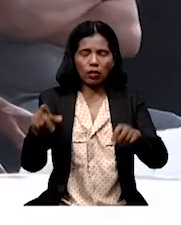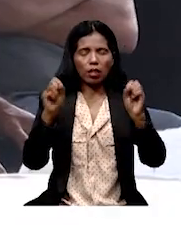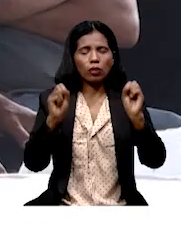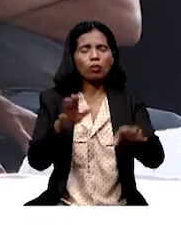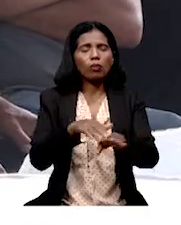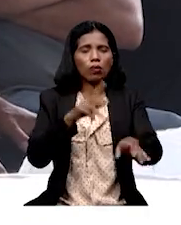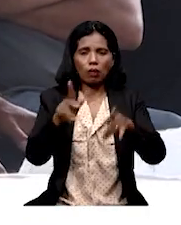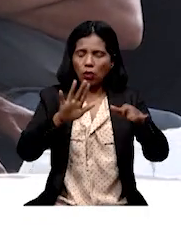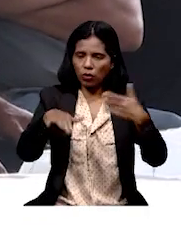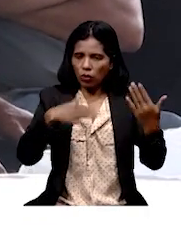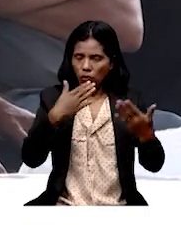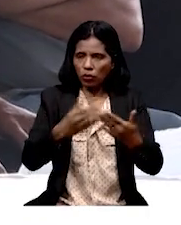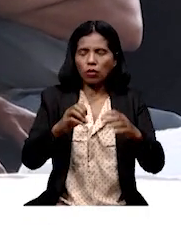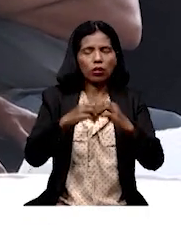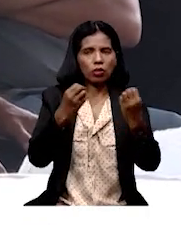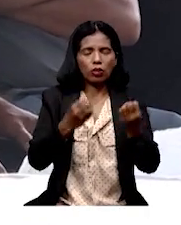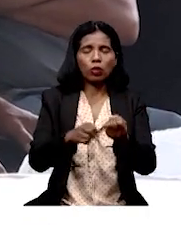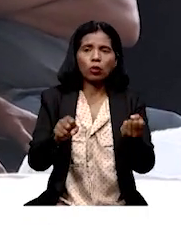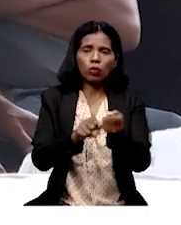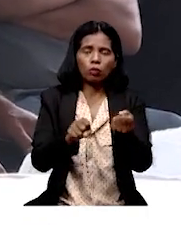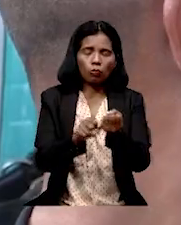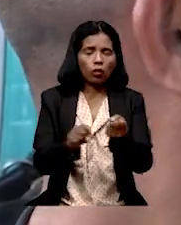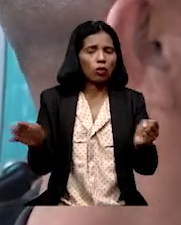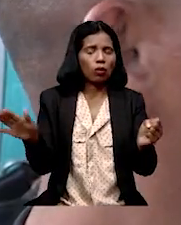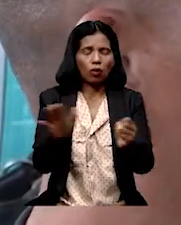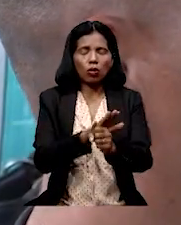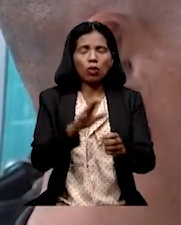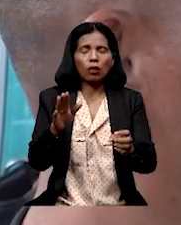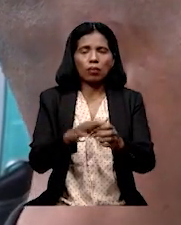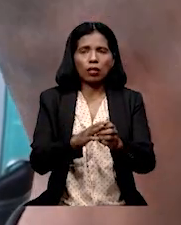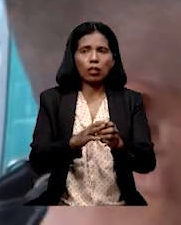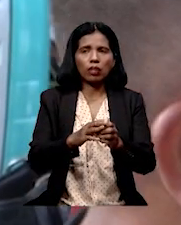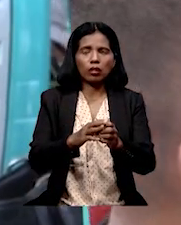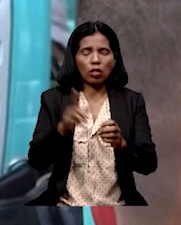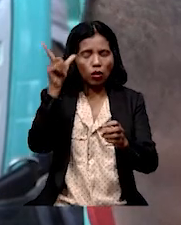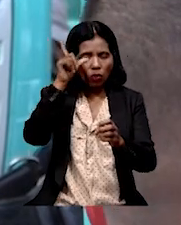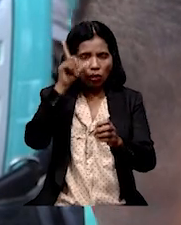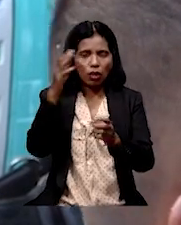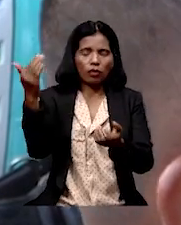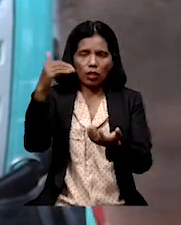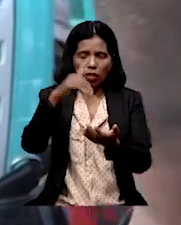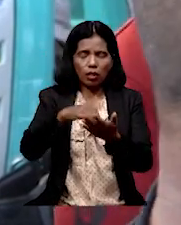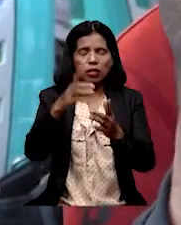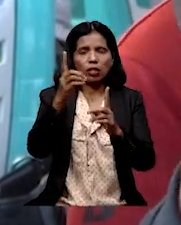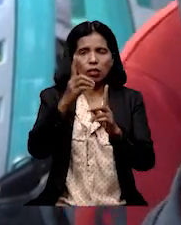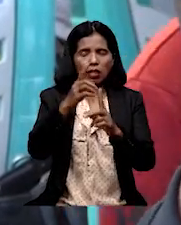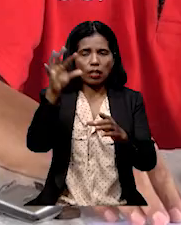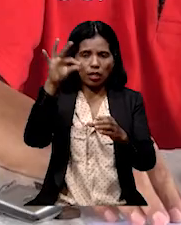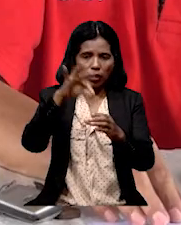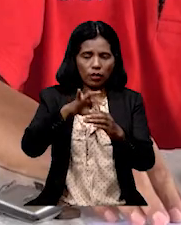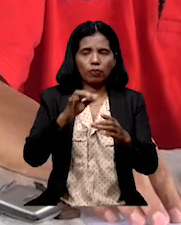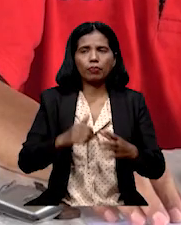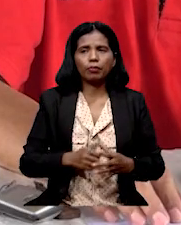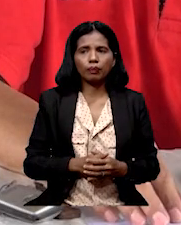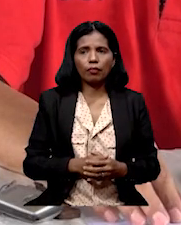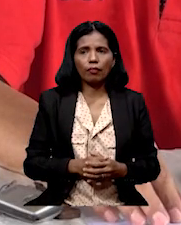tomak, organisaunian hodi apoia total no kompleta ba kandidatura Francisco Guterres Luolo ia lorong elesaun mai.